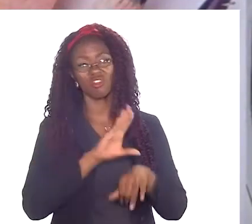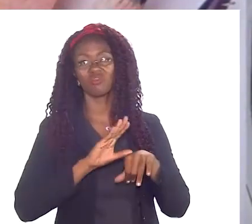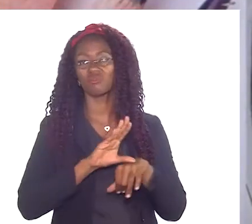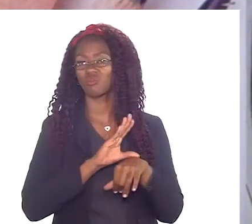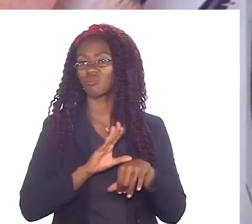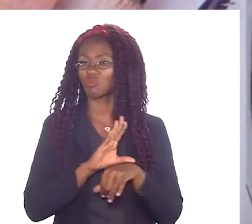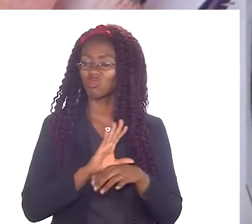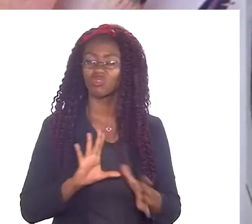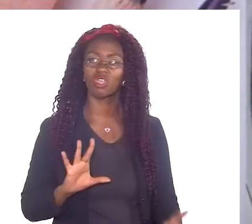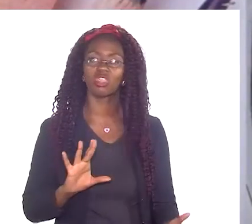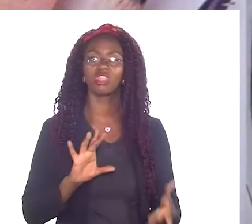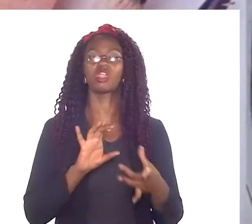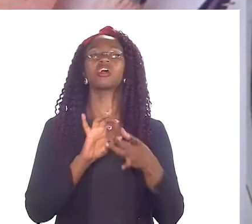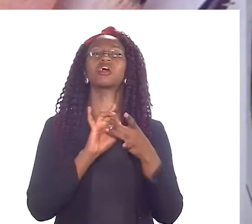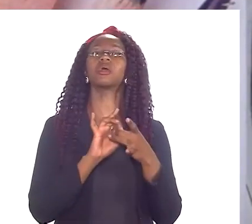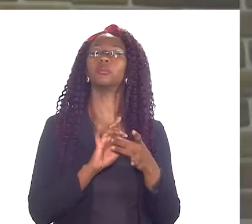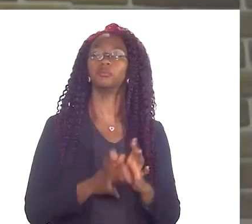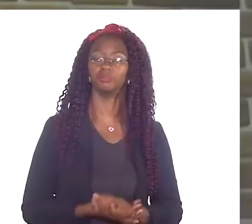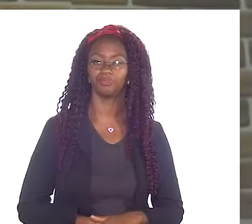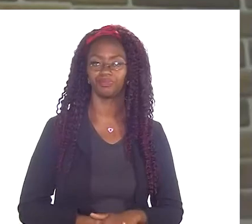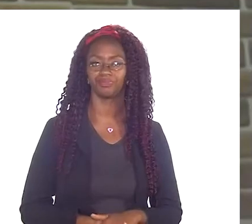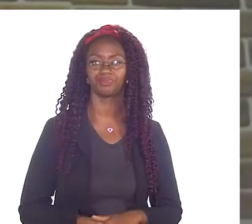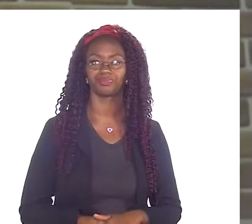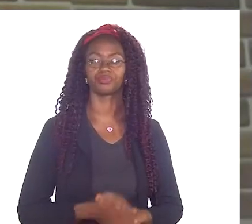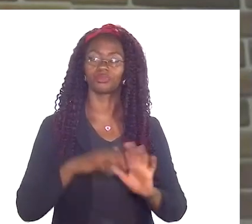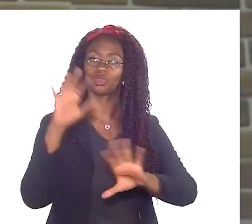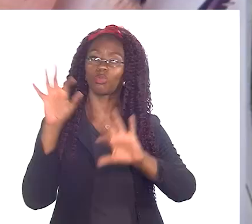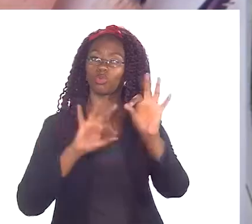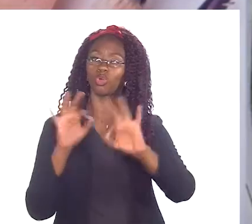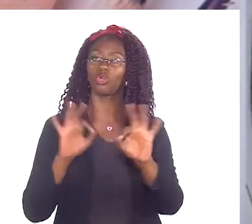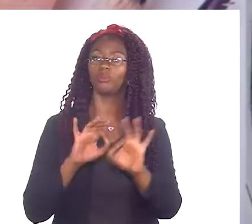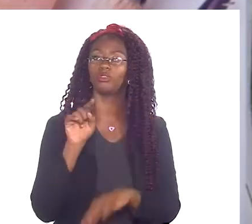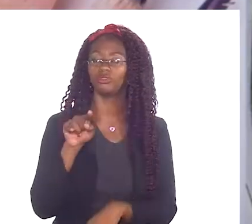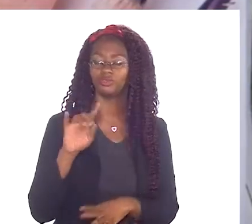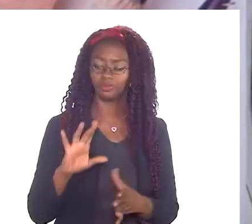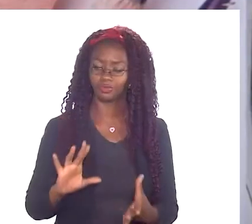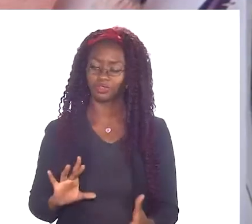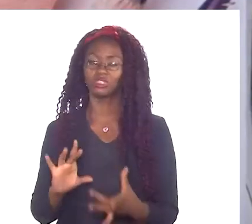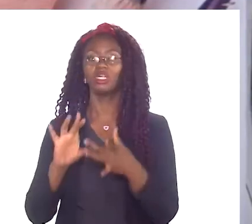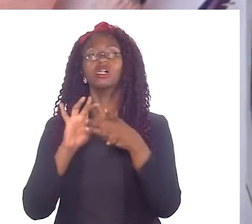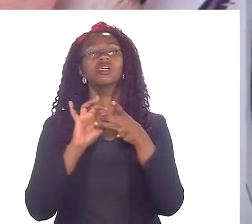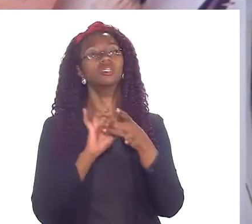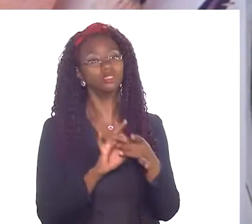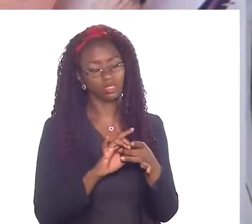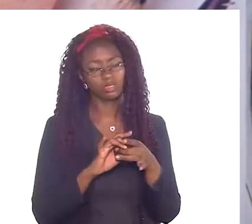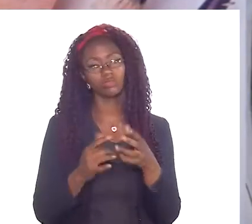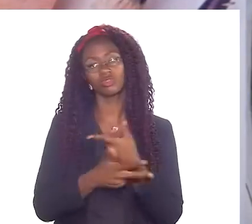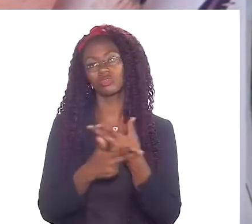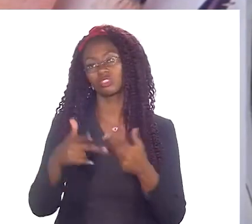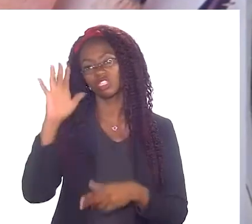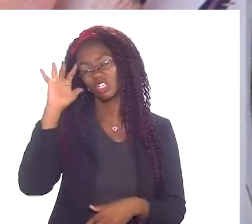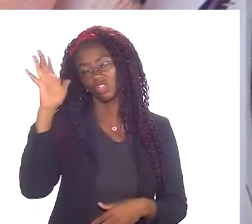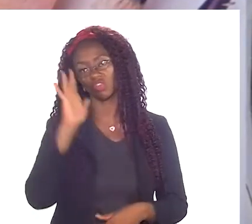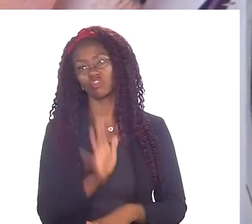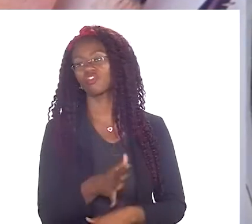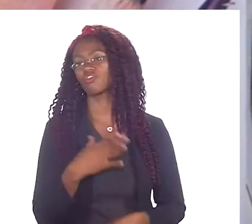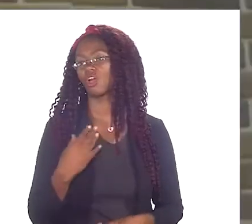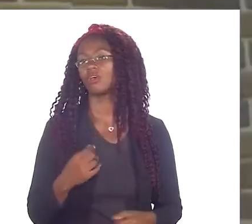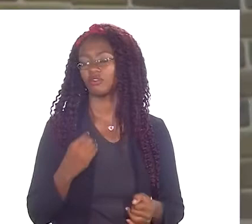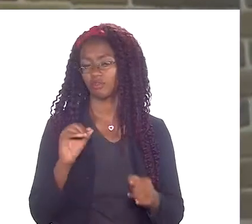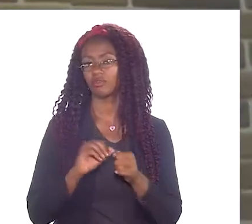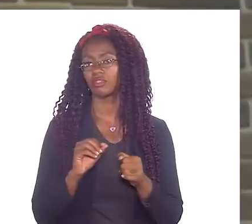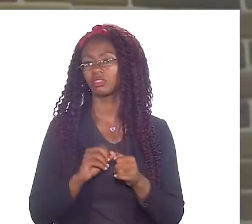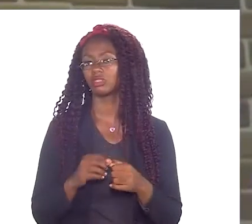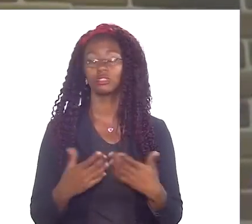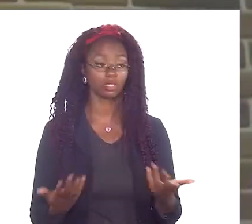teoria. Não é isso? Oi, desculpa, Adriana. Projetos para você linkar com o que você aprendeu na teoria, né?